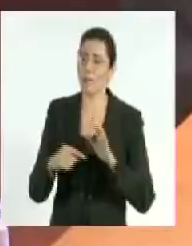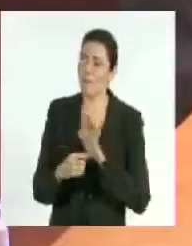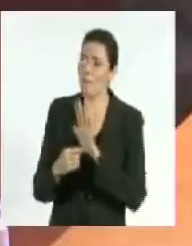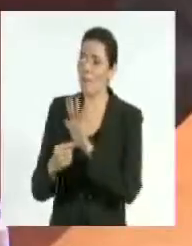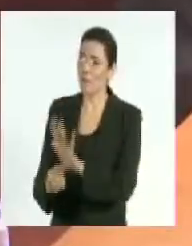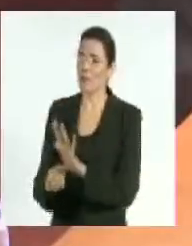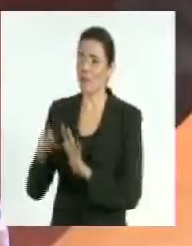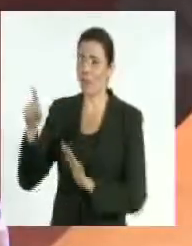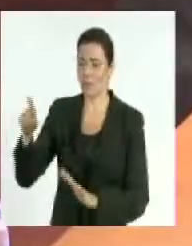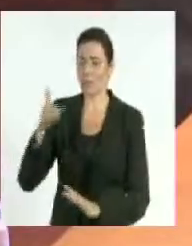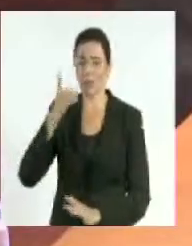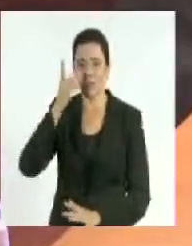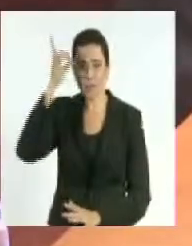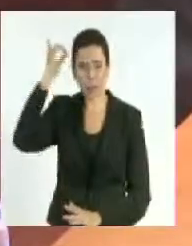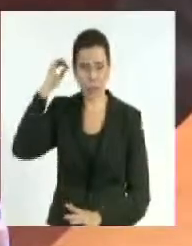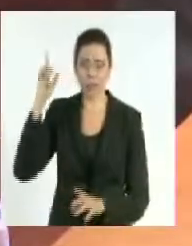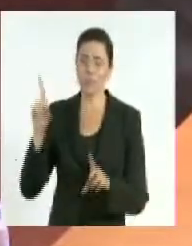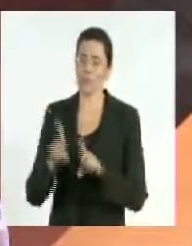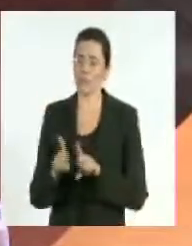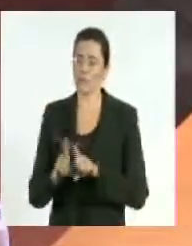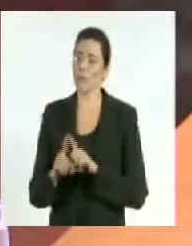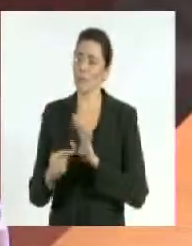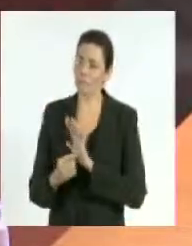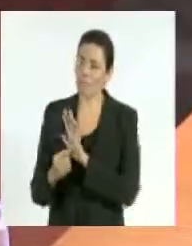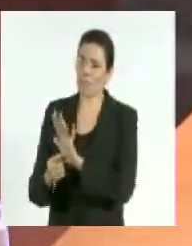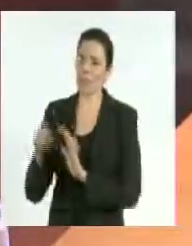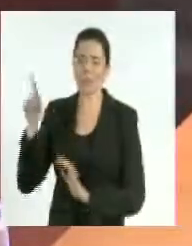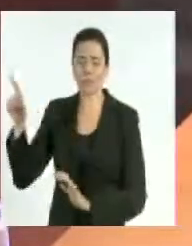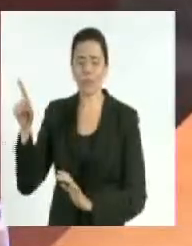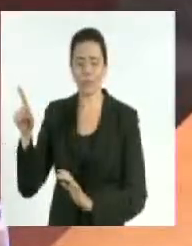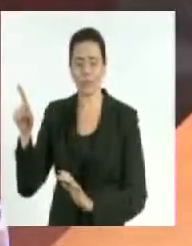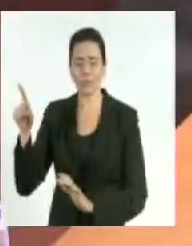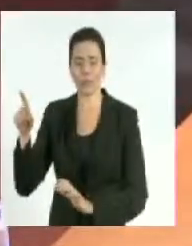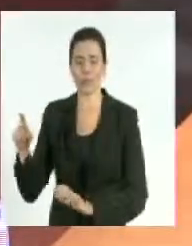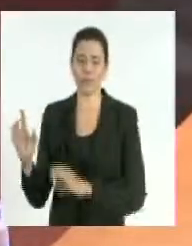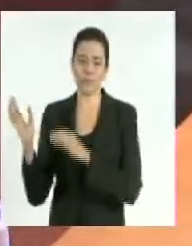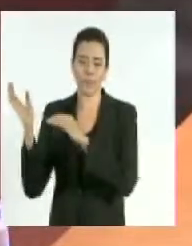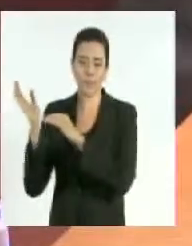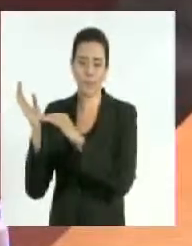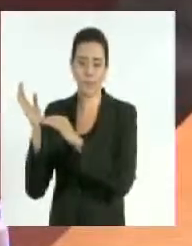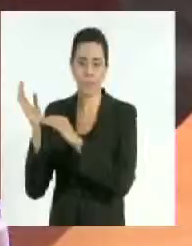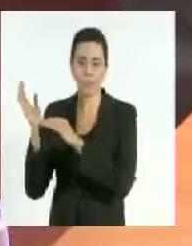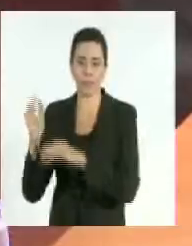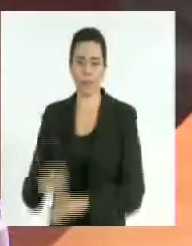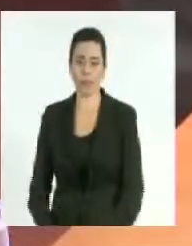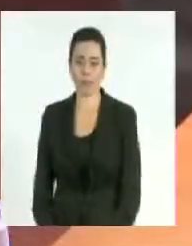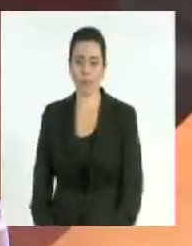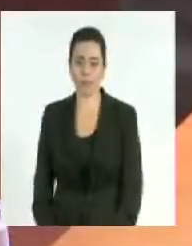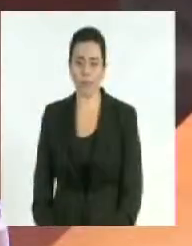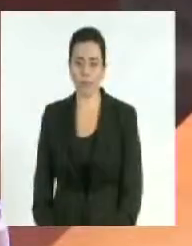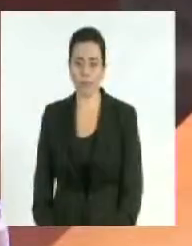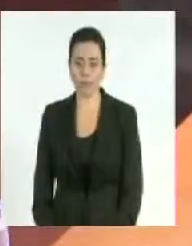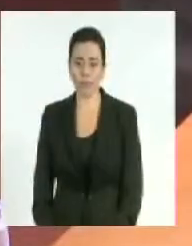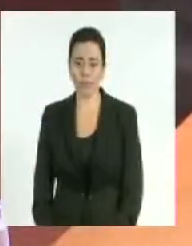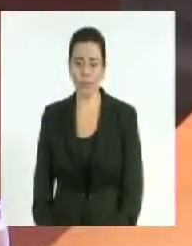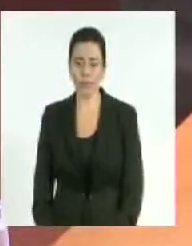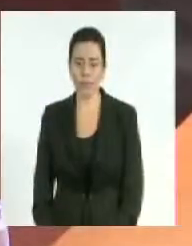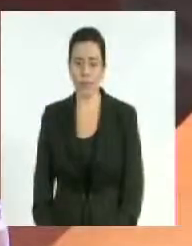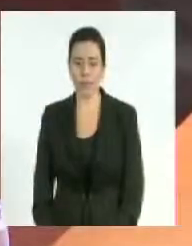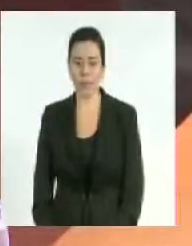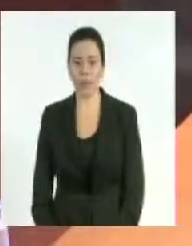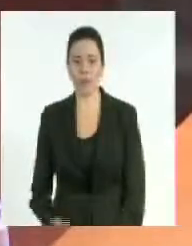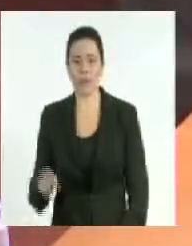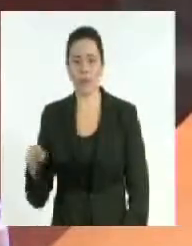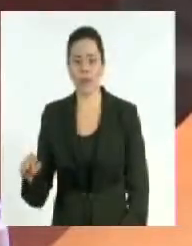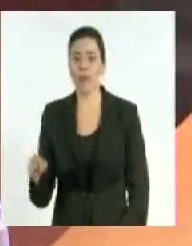presidenta Dilma. Muitos vão dizer assim, mas é um contingenciamento, sim, mas esse contingenciamento, ele tem uma escolha